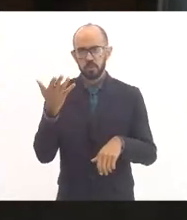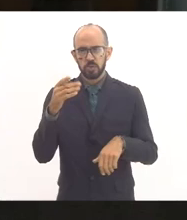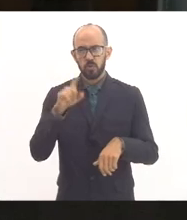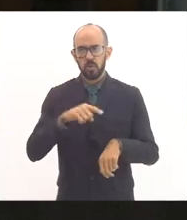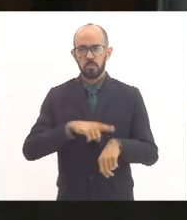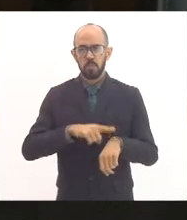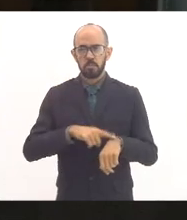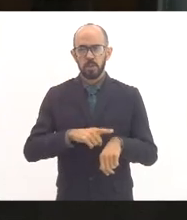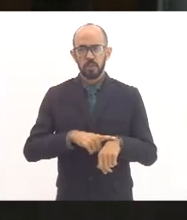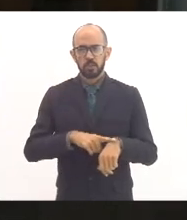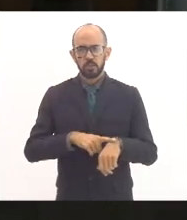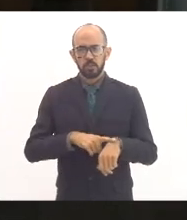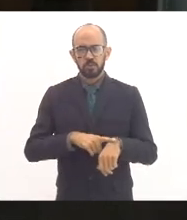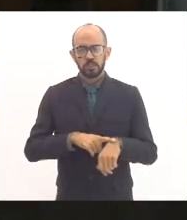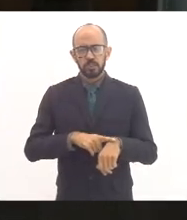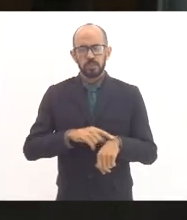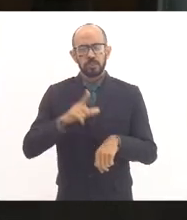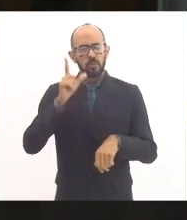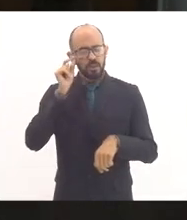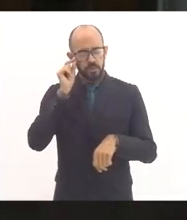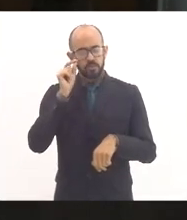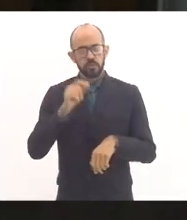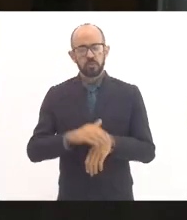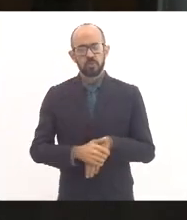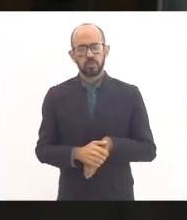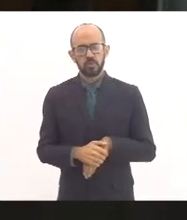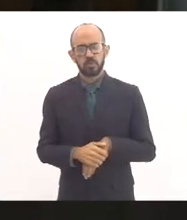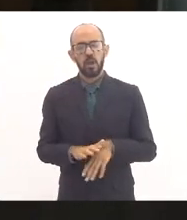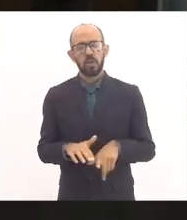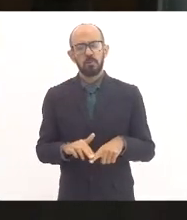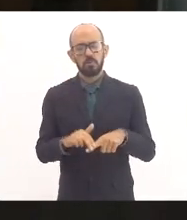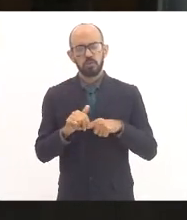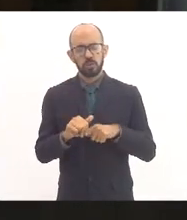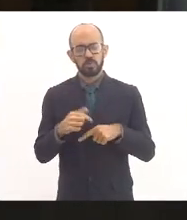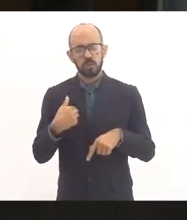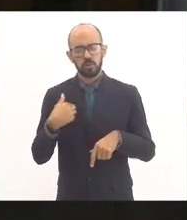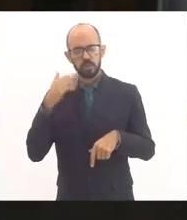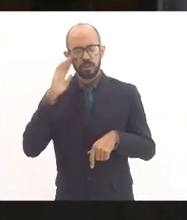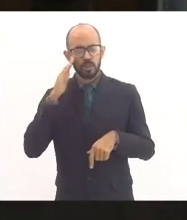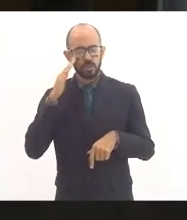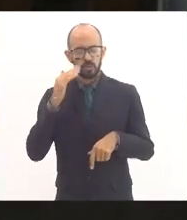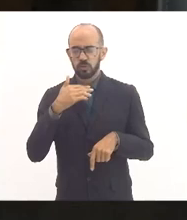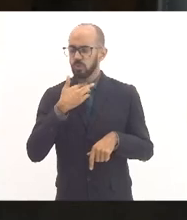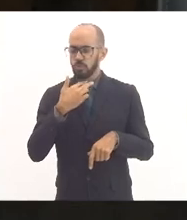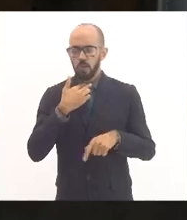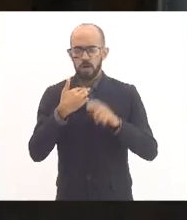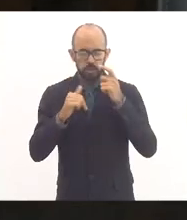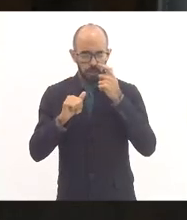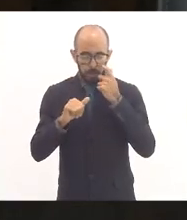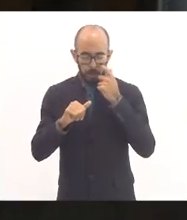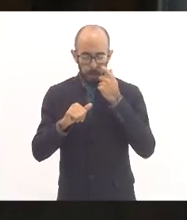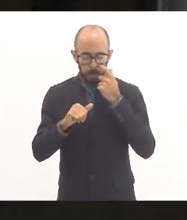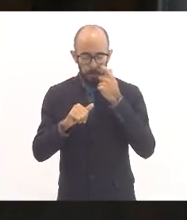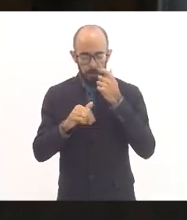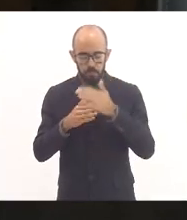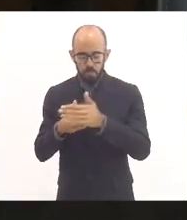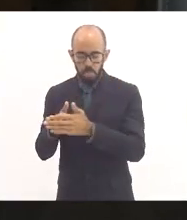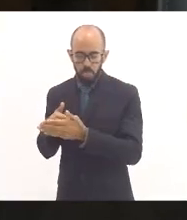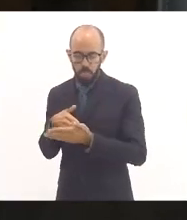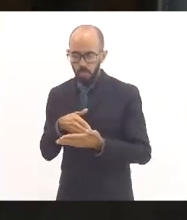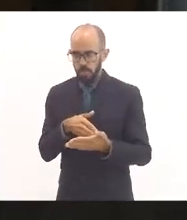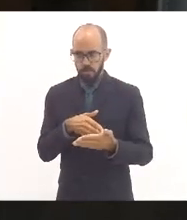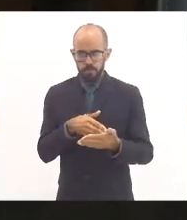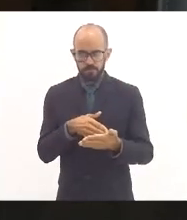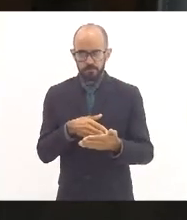respiro e portanto Compreendo que não deve haver Nenhum obstáculo nesse